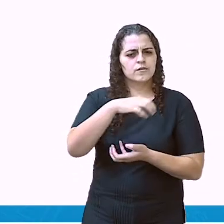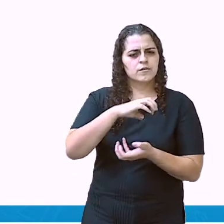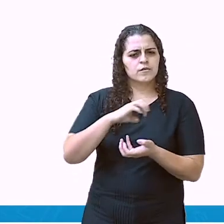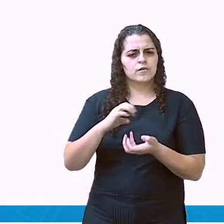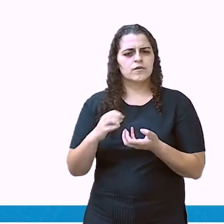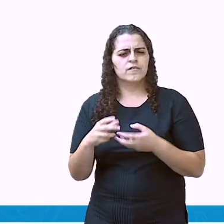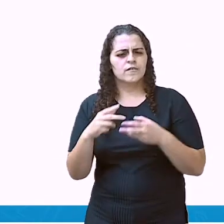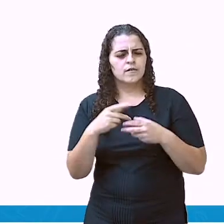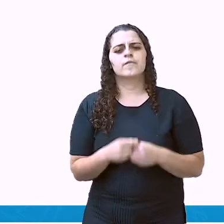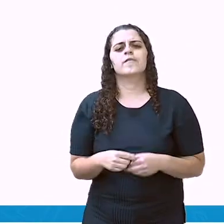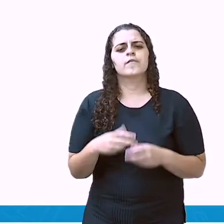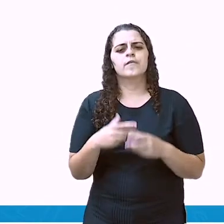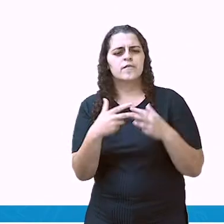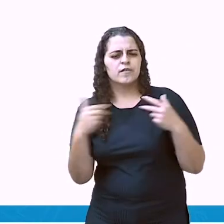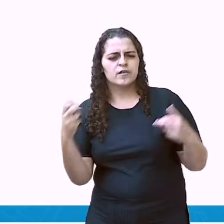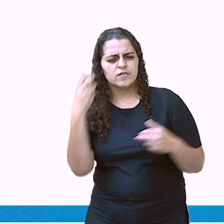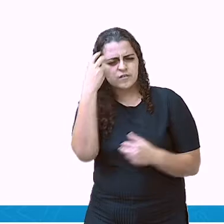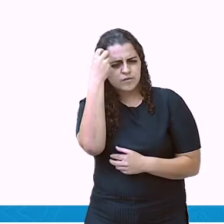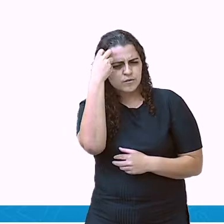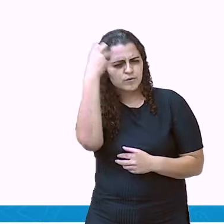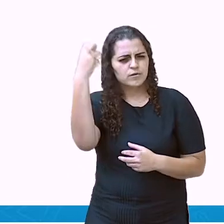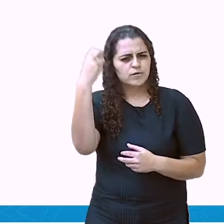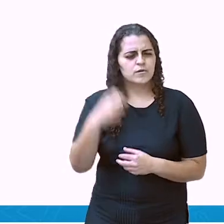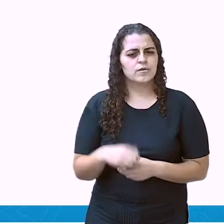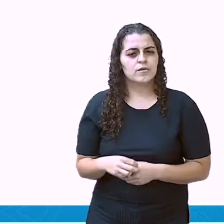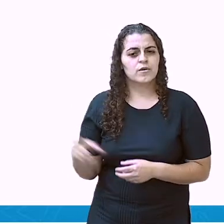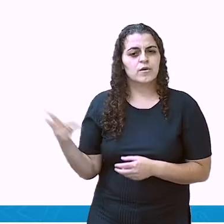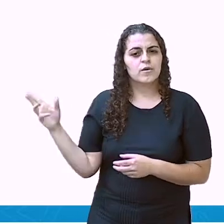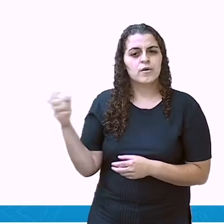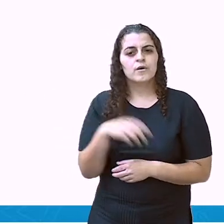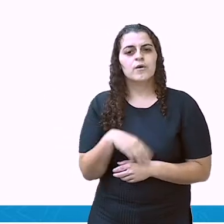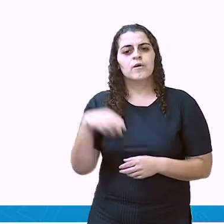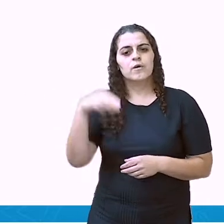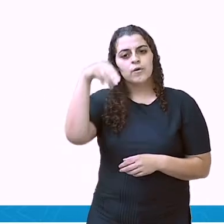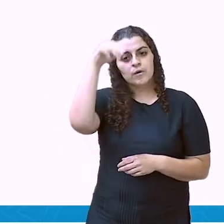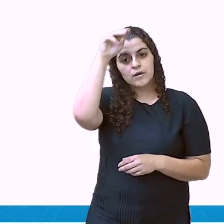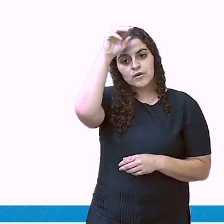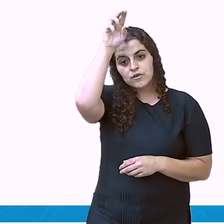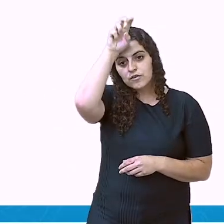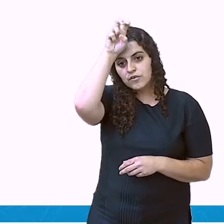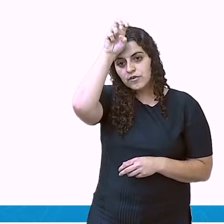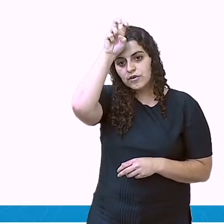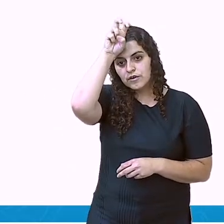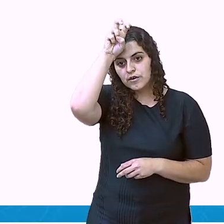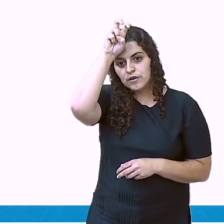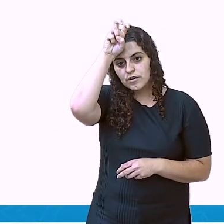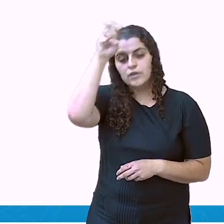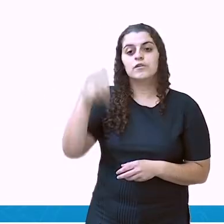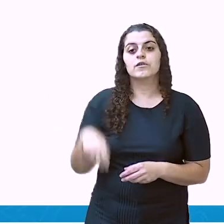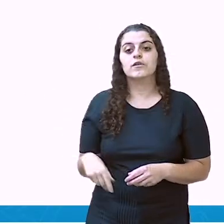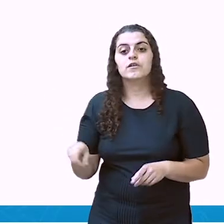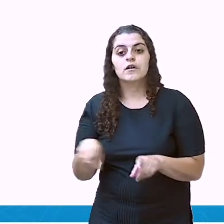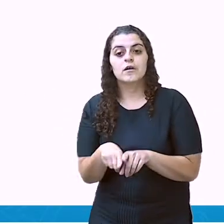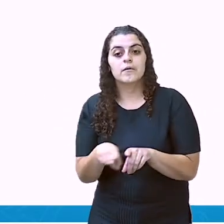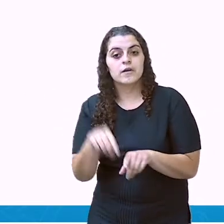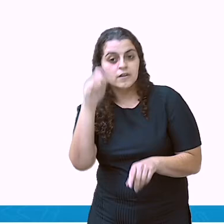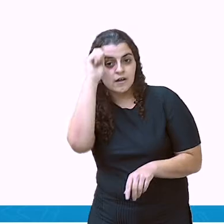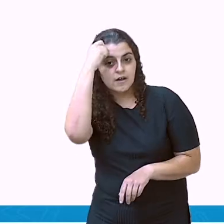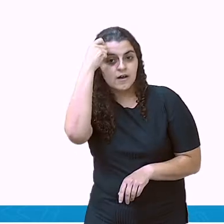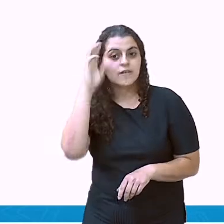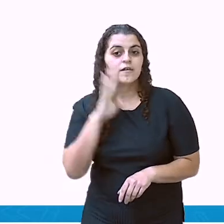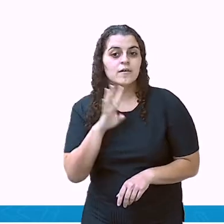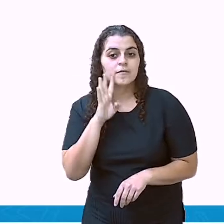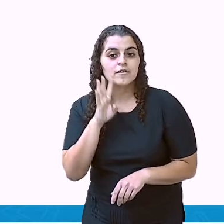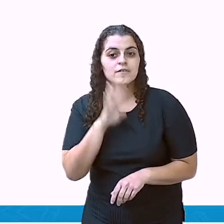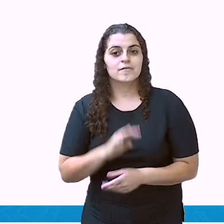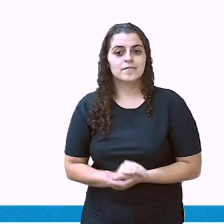vários povos, várias culturas. O Egito das pirâmides, olha só, fica no continente africano.